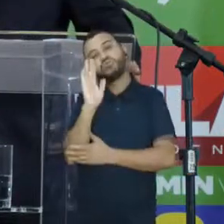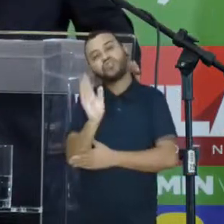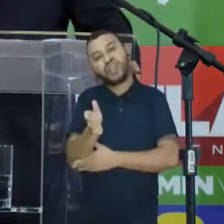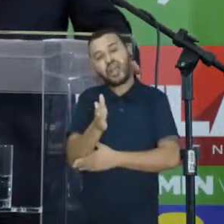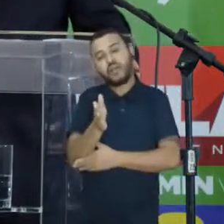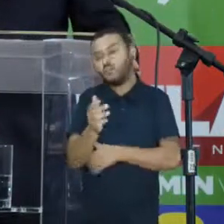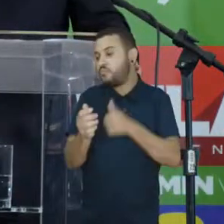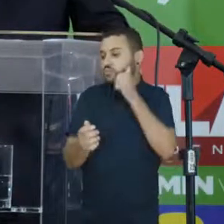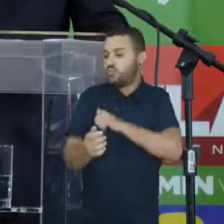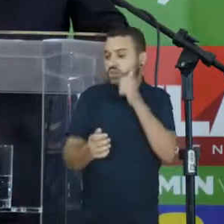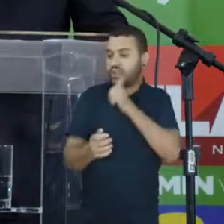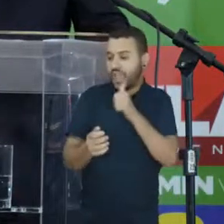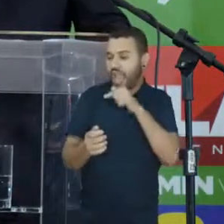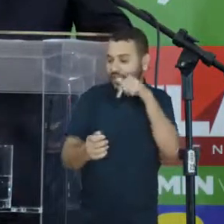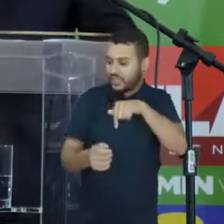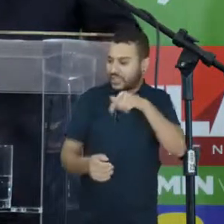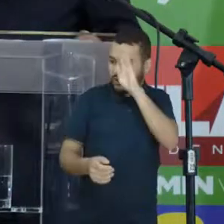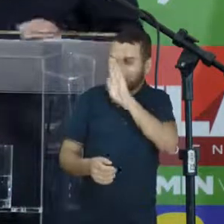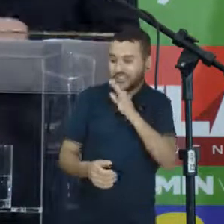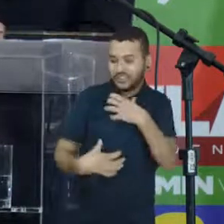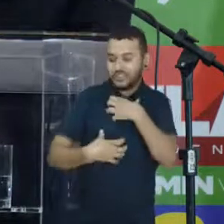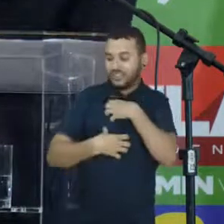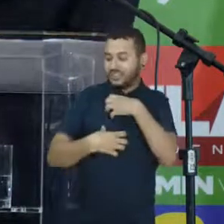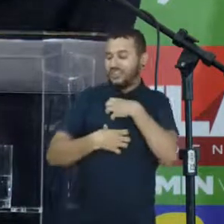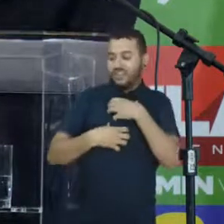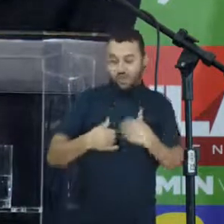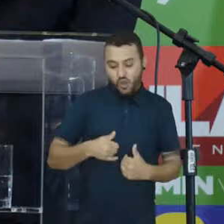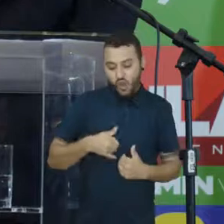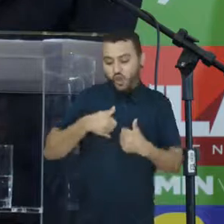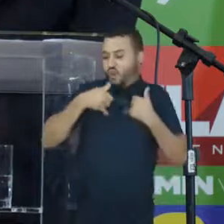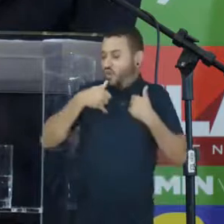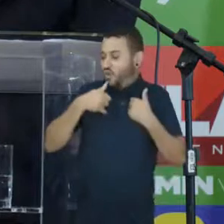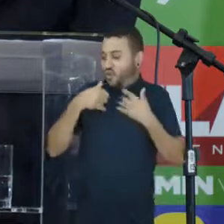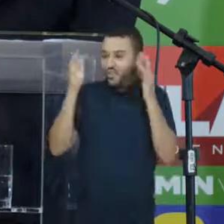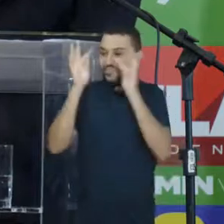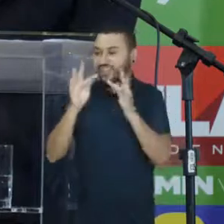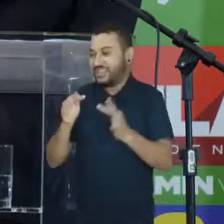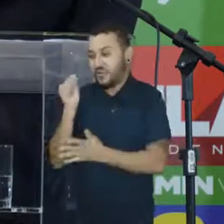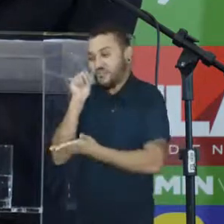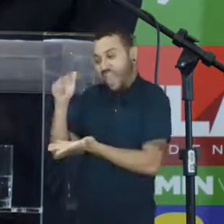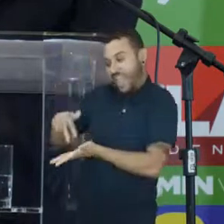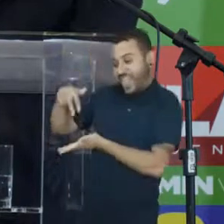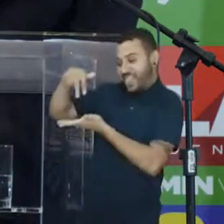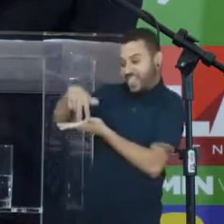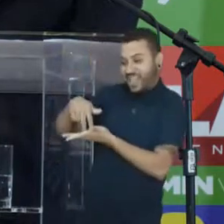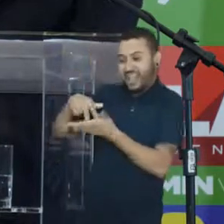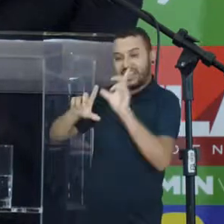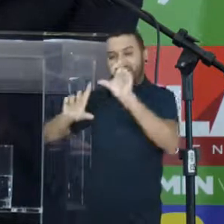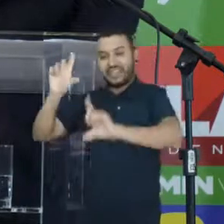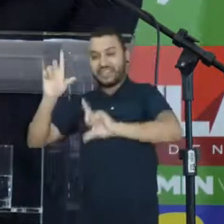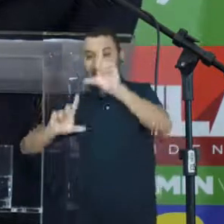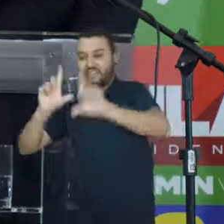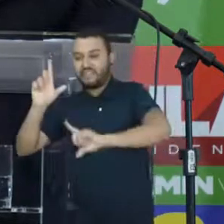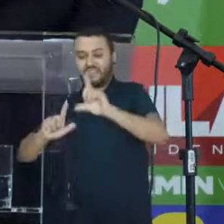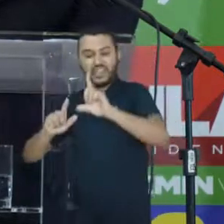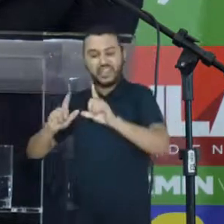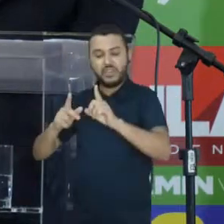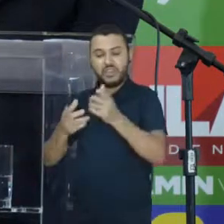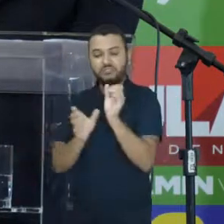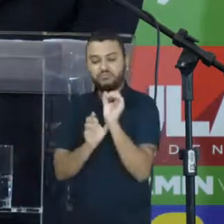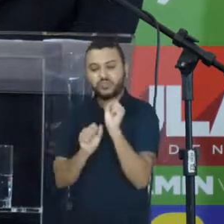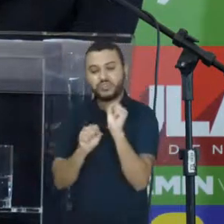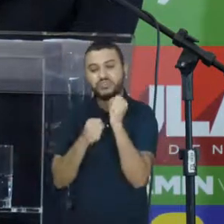brasileiras se sentiram tão orgulhosas de ver alguém na frente de uma televisão defendendo os seus